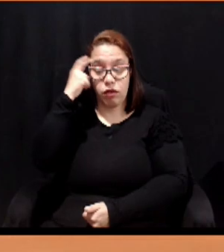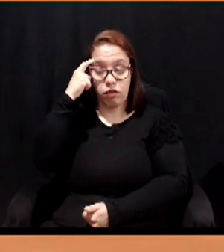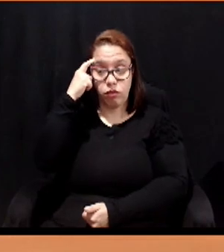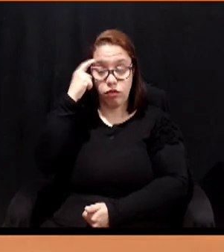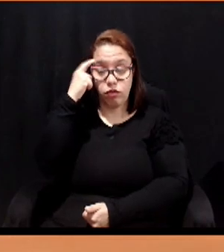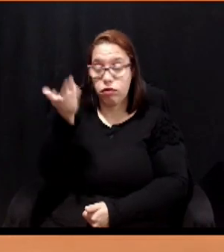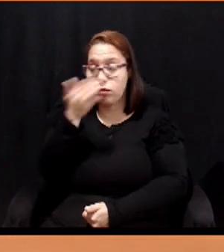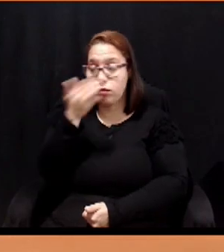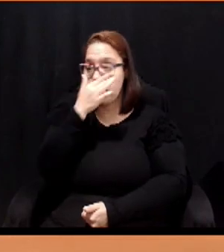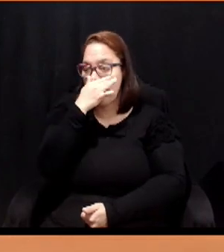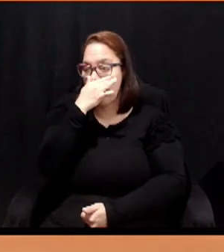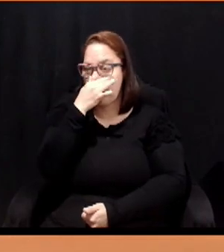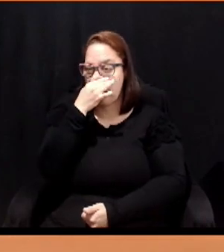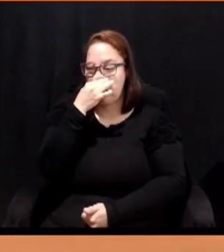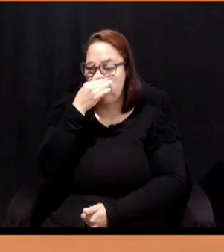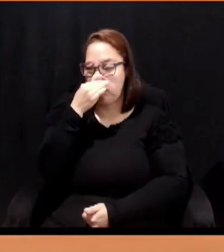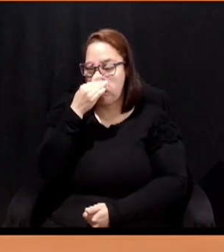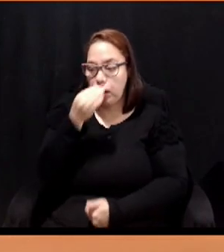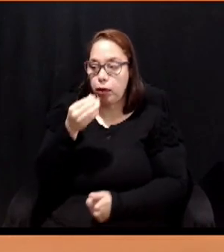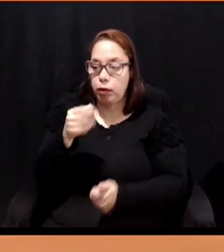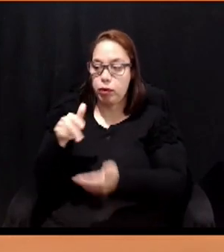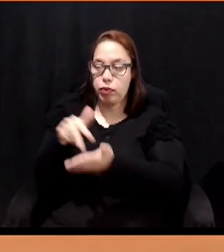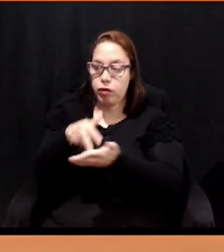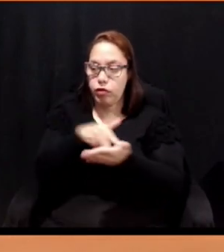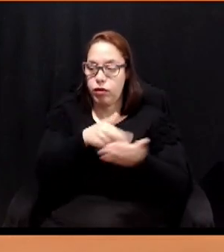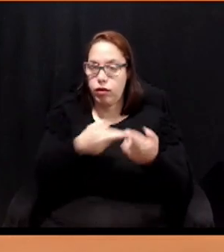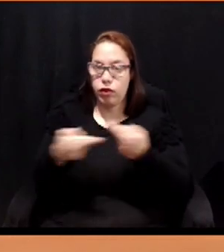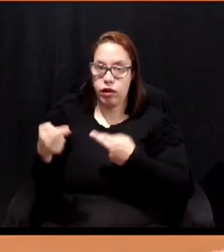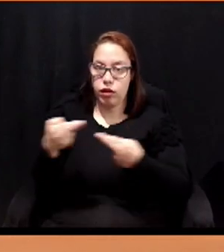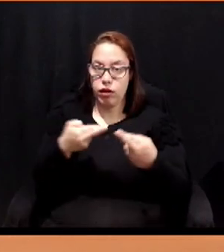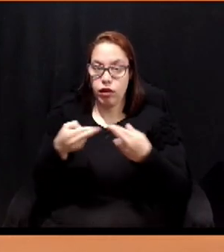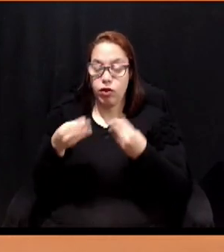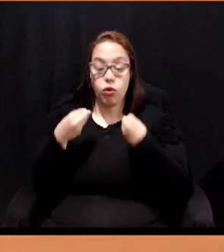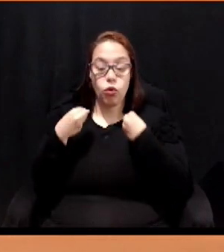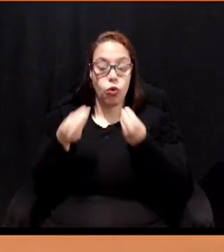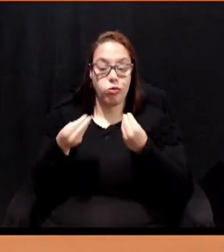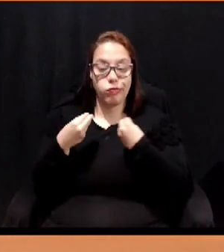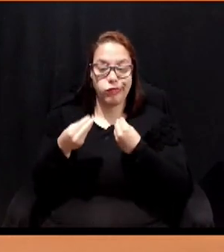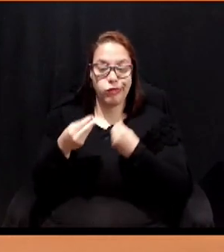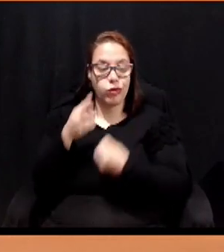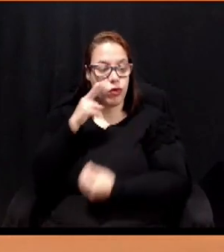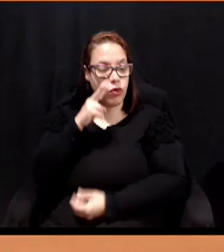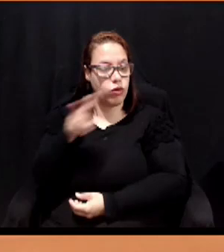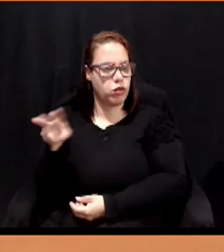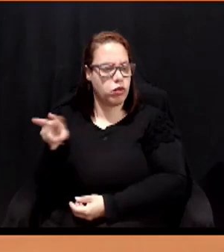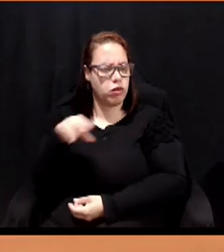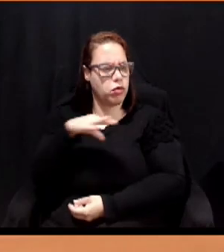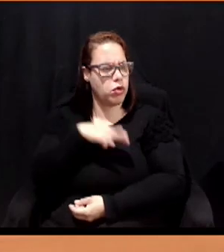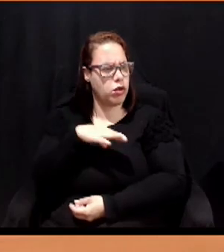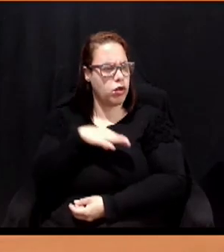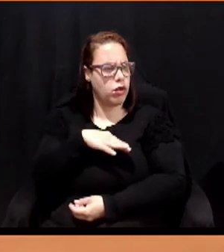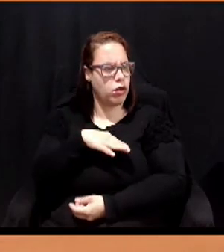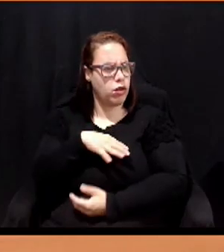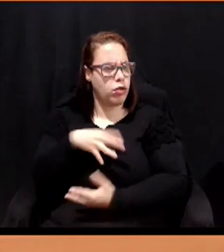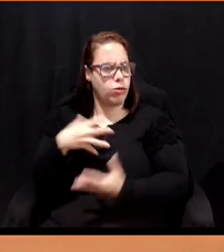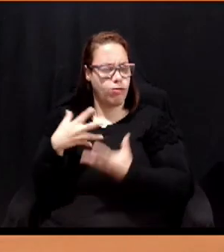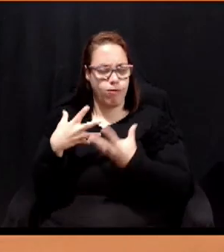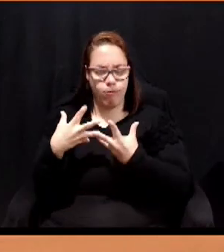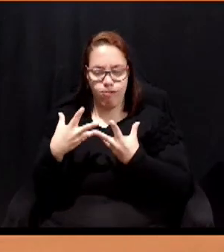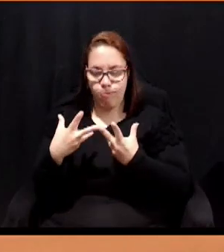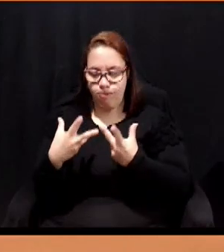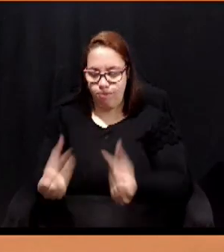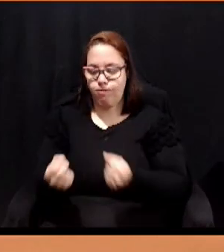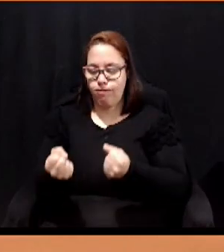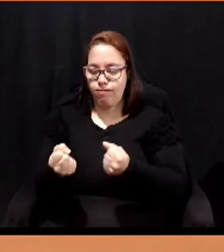na forma que a gente estabelece essas relações e como que a gente pode olhar para essas cidades, absorver também um pouco desse comércio,